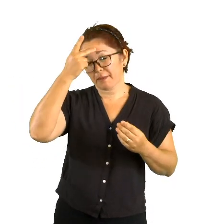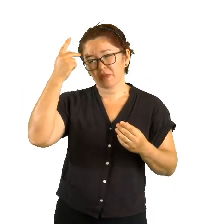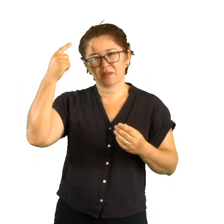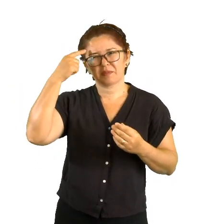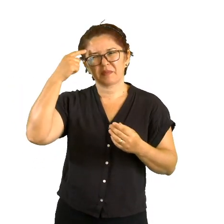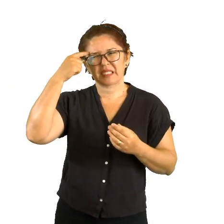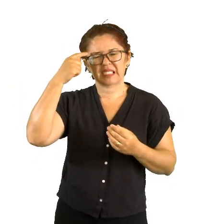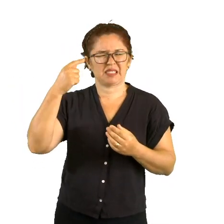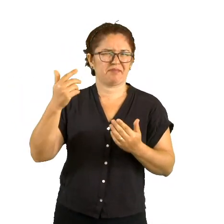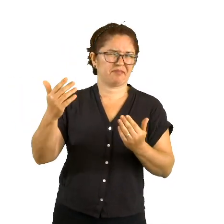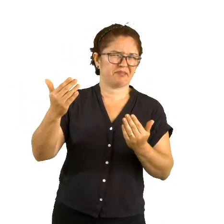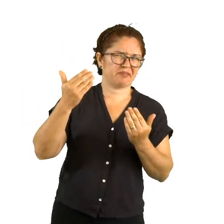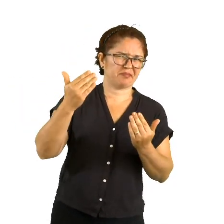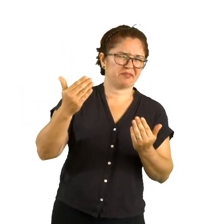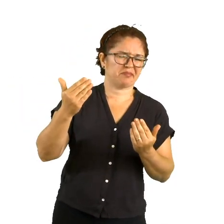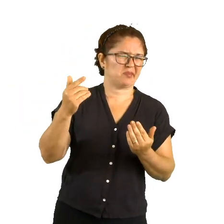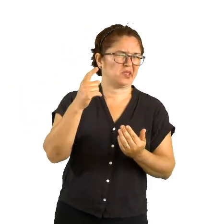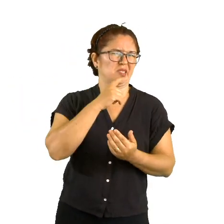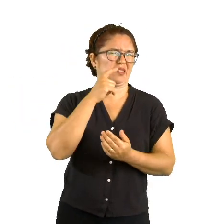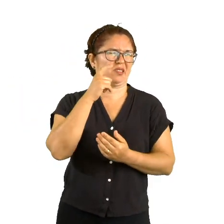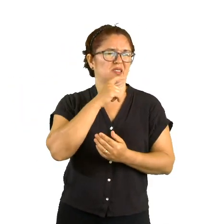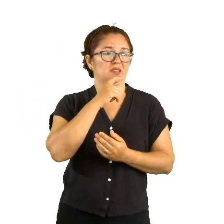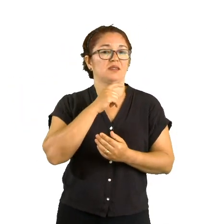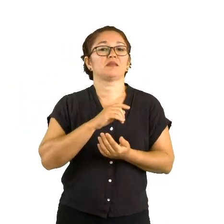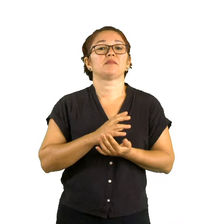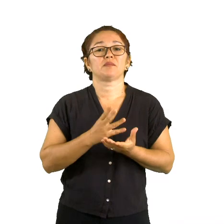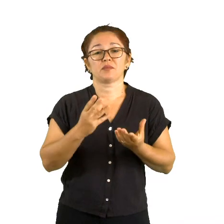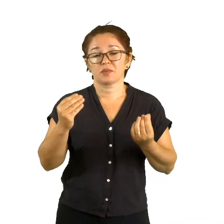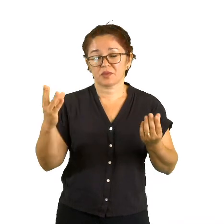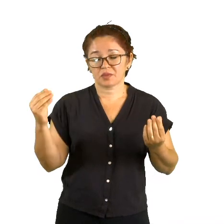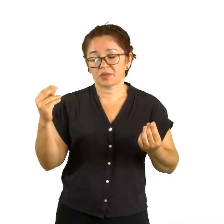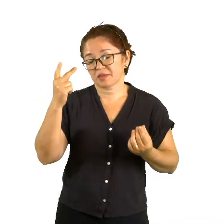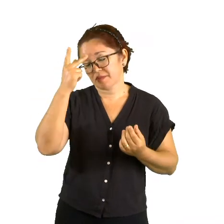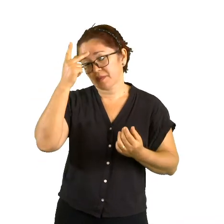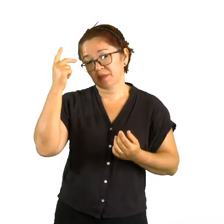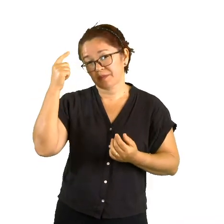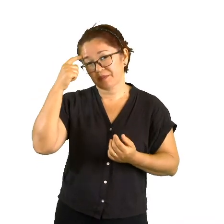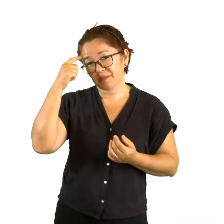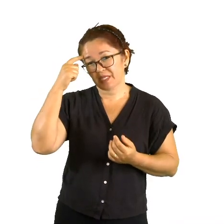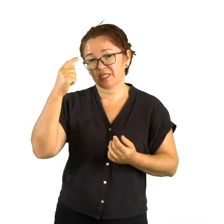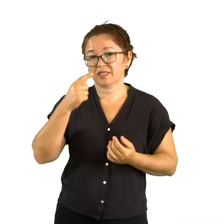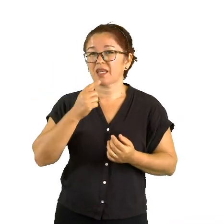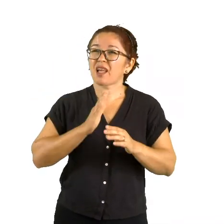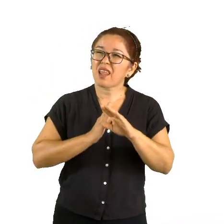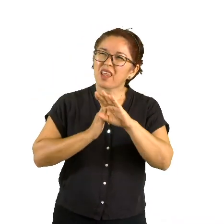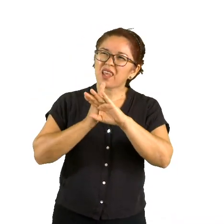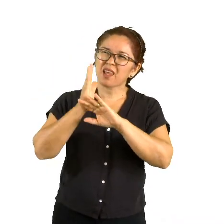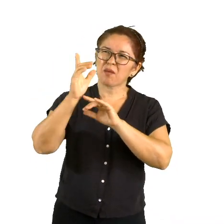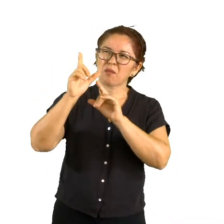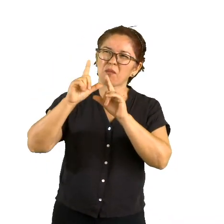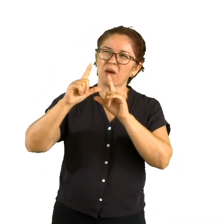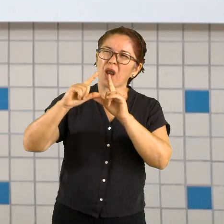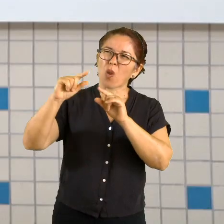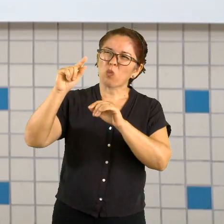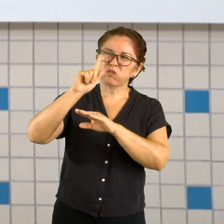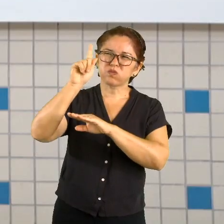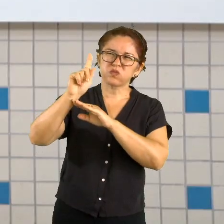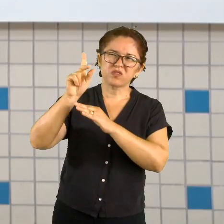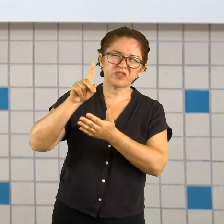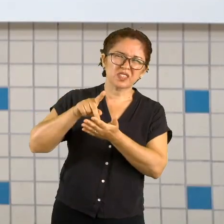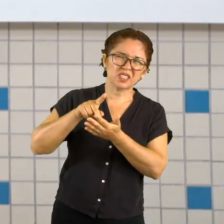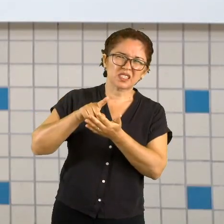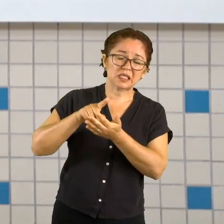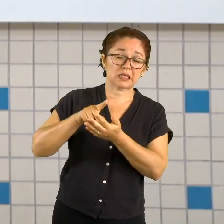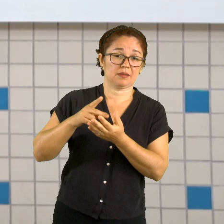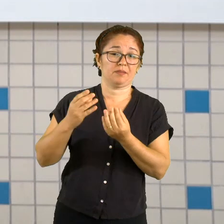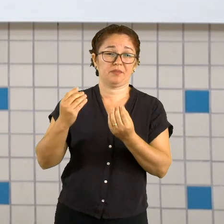mas com base nas teorias, nas filmagens, nas provas, né, esse fato realmente aconteceu. Então, nós terminamos